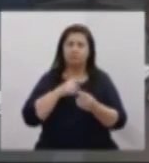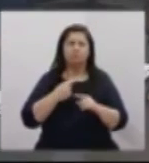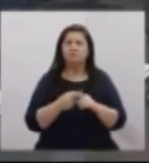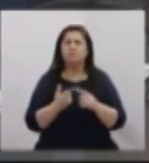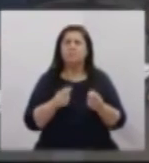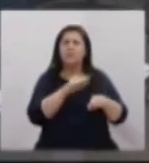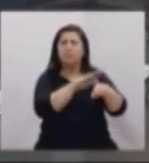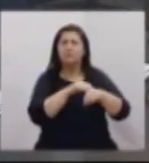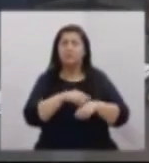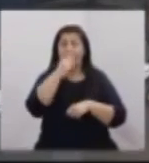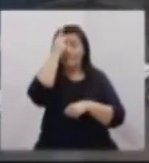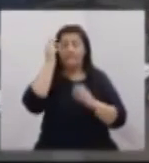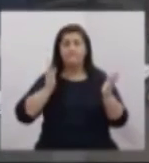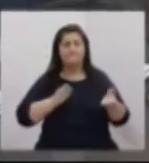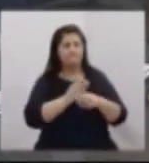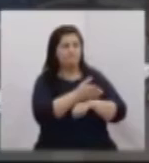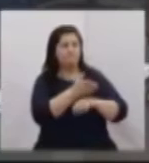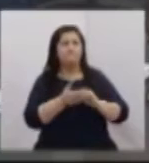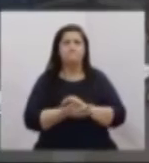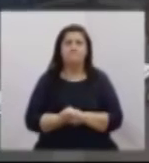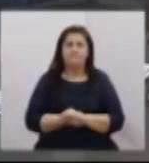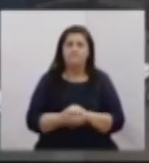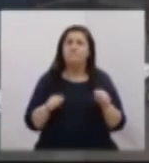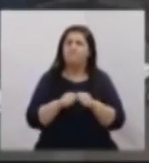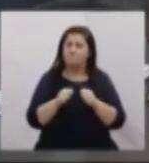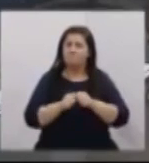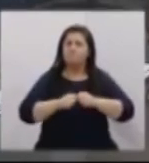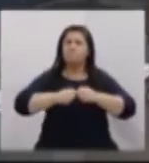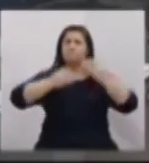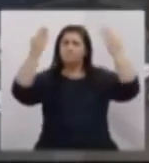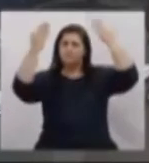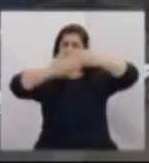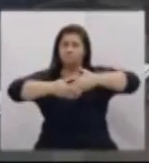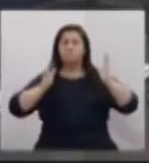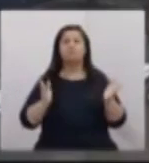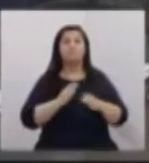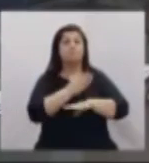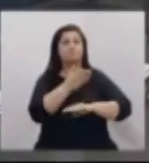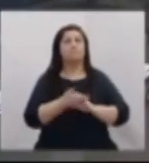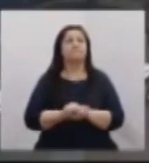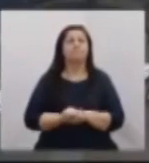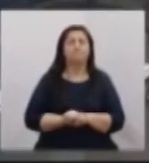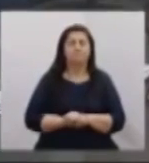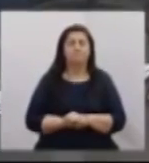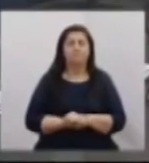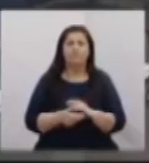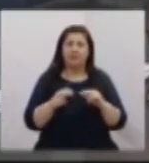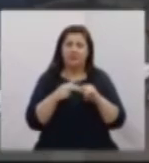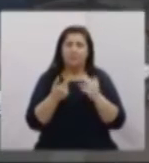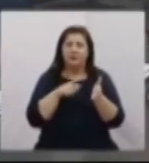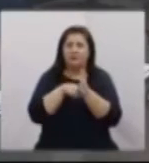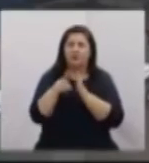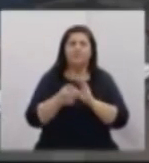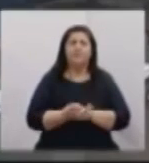as pessoas que já se submeteram ao concurso público e foram aprovadas, né? Então, é nesse sentido o pedido de